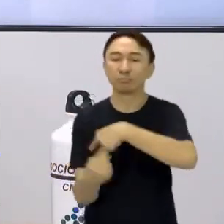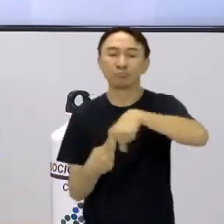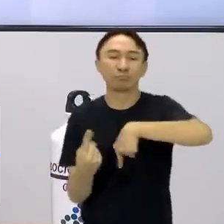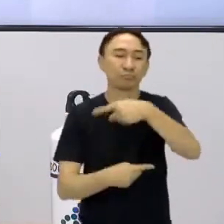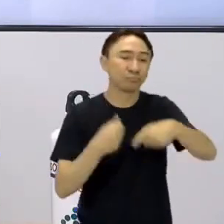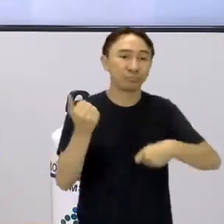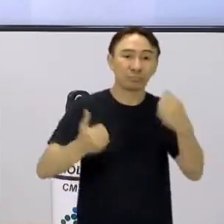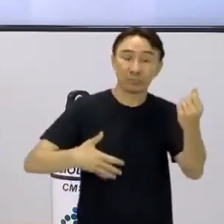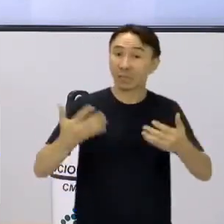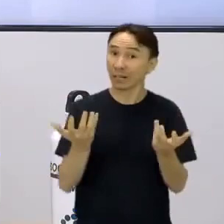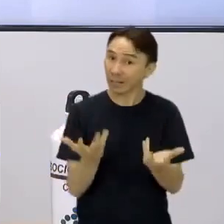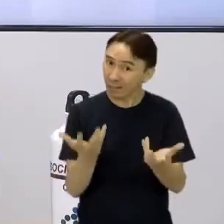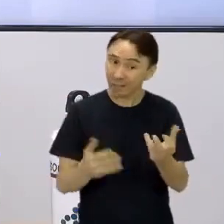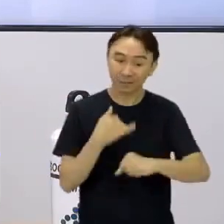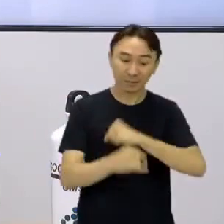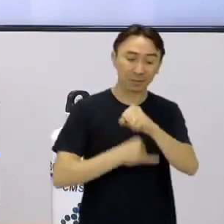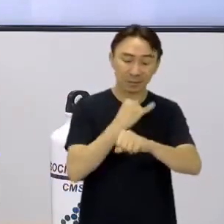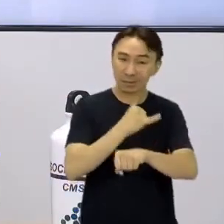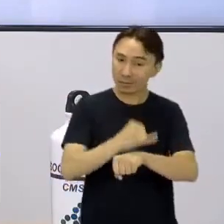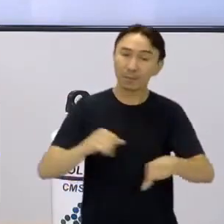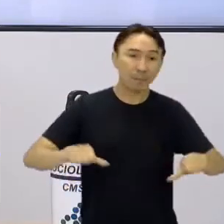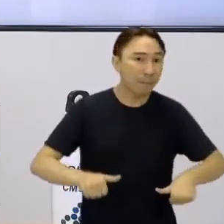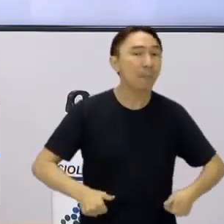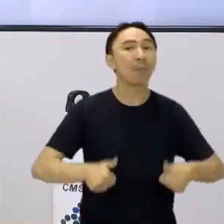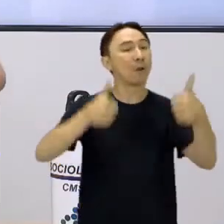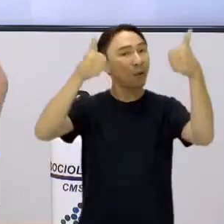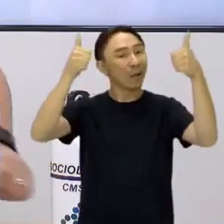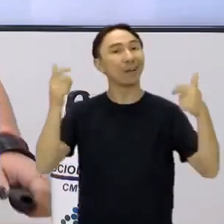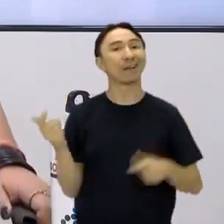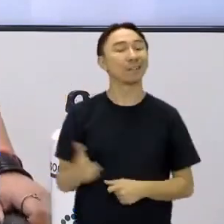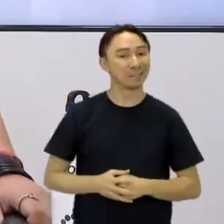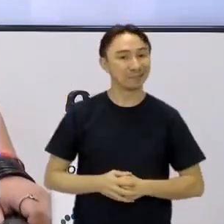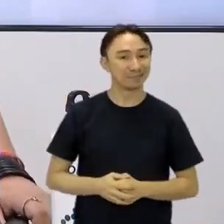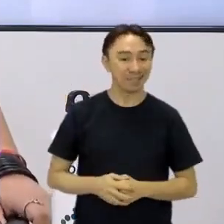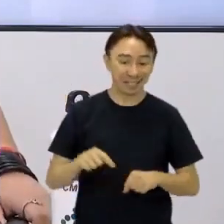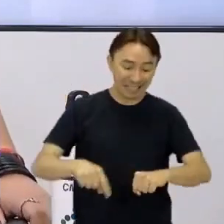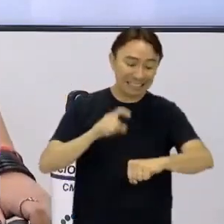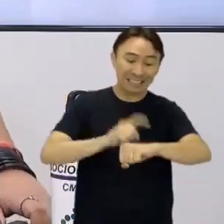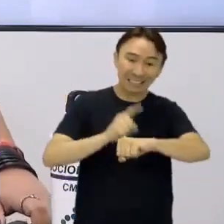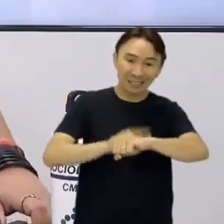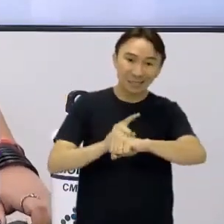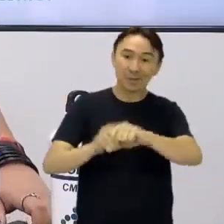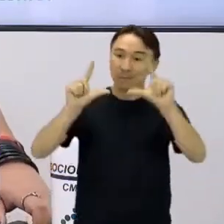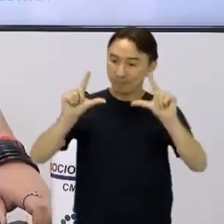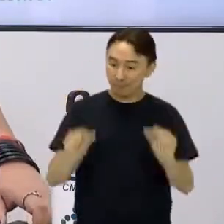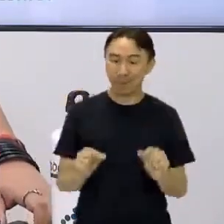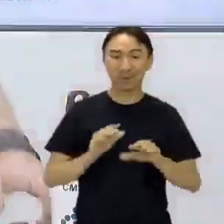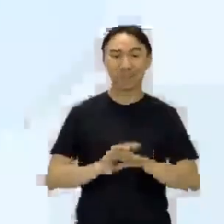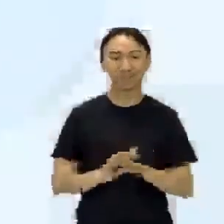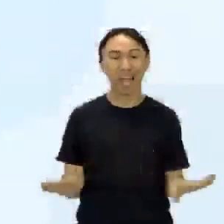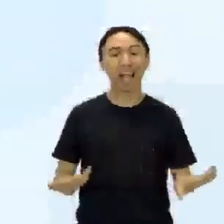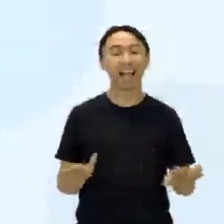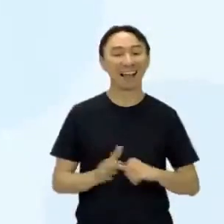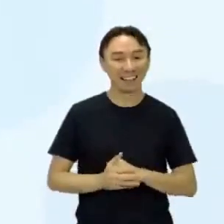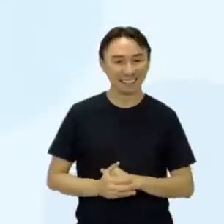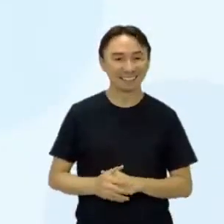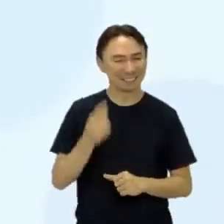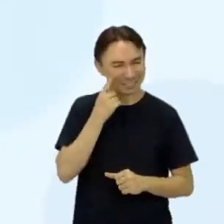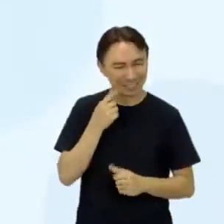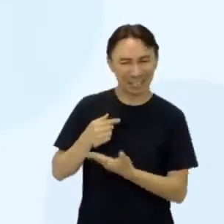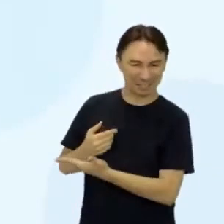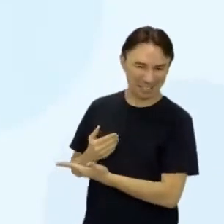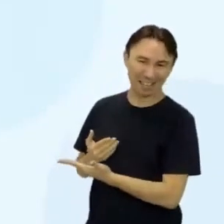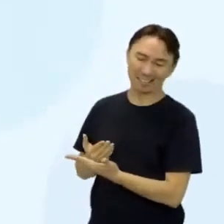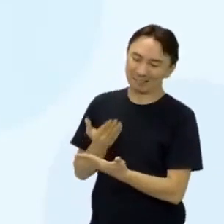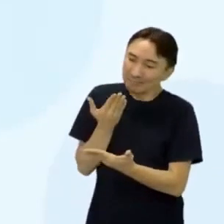vez melhor para a gente conviver. Como o nosso tempo aqui acabou, eu vou pedir para vocês, né, não se esquecerem de avaliar a nossa